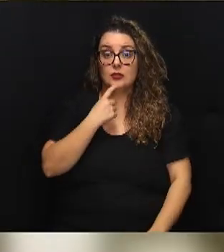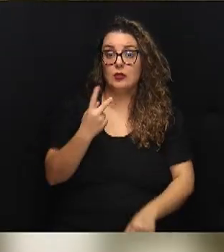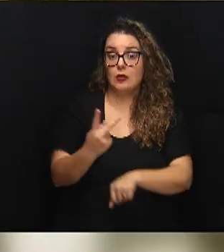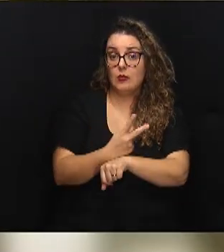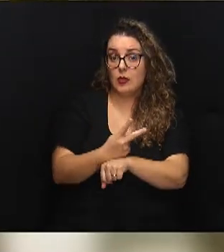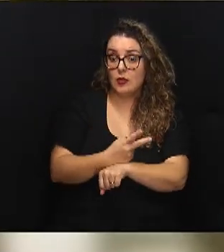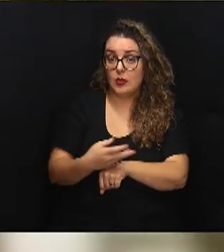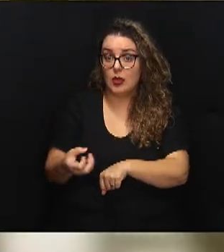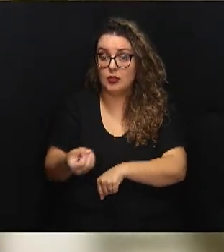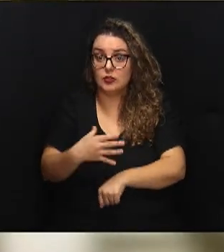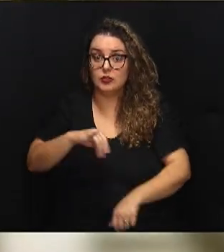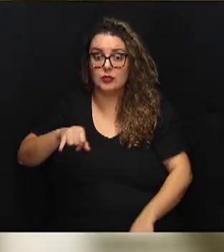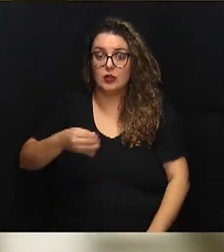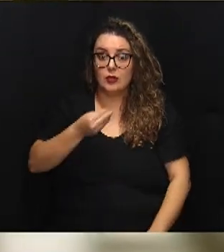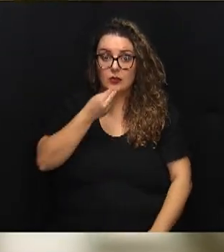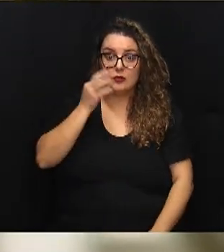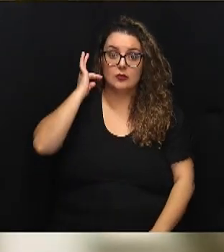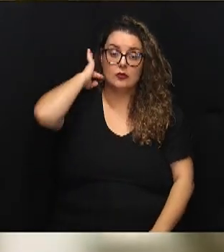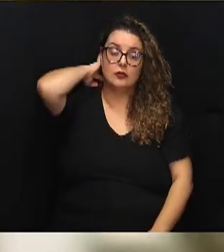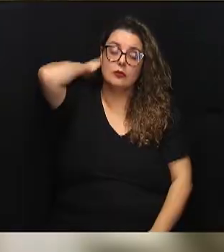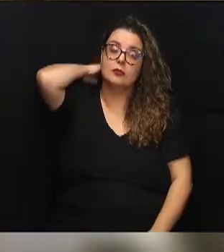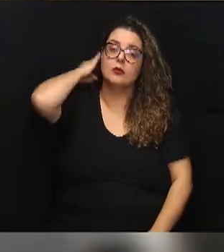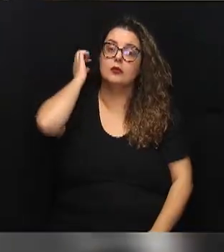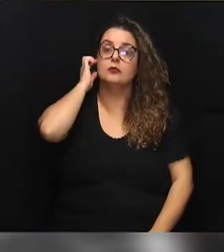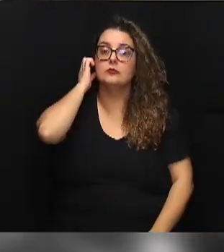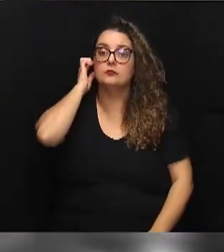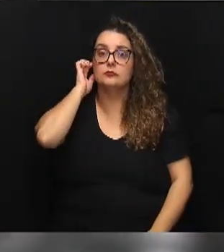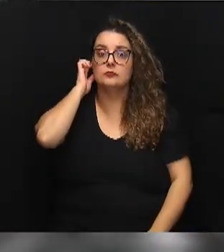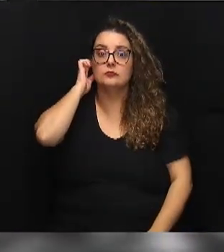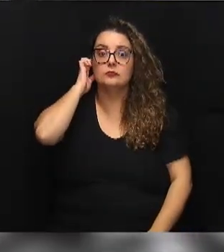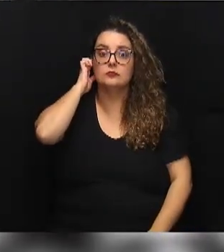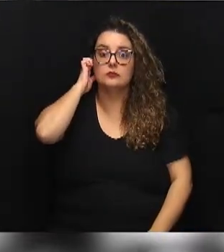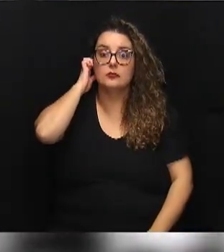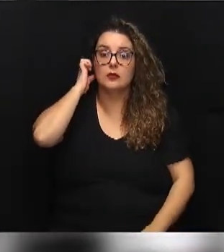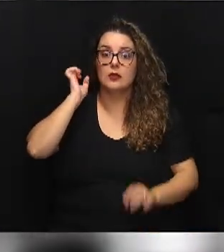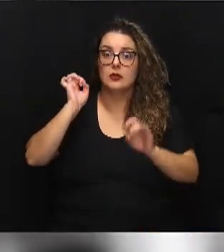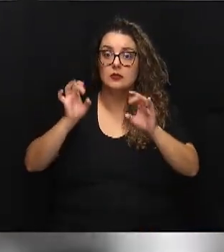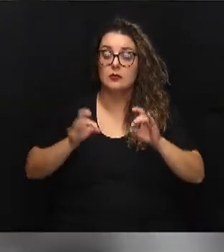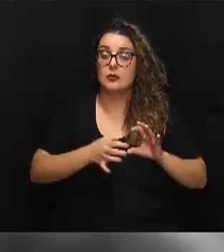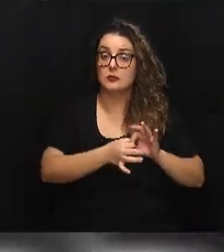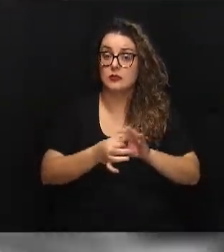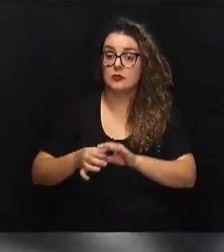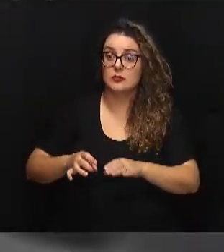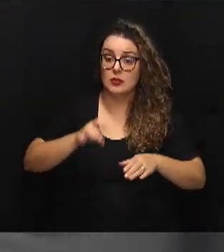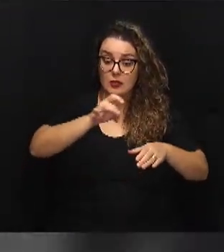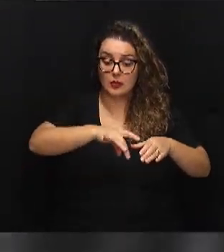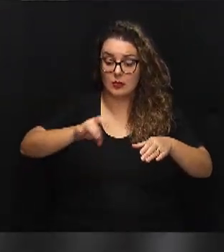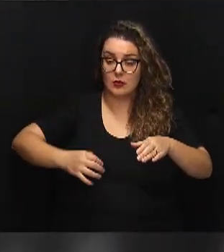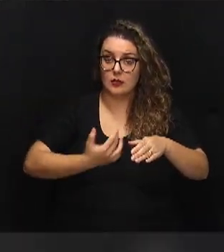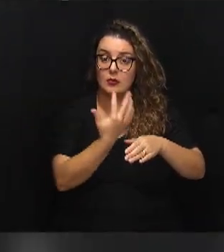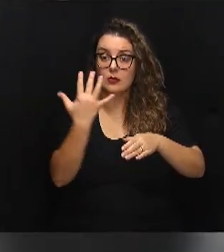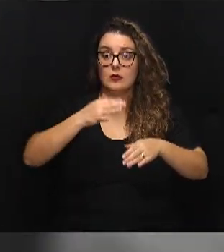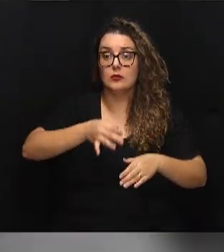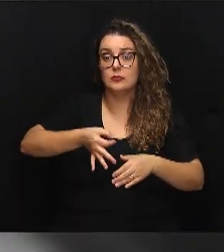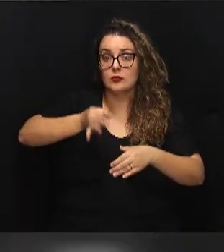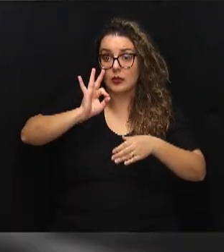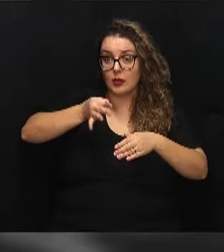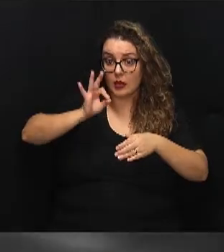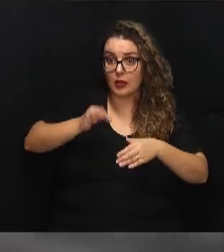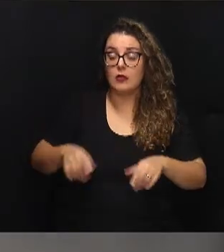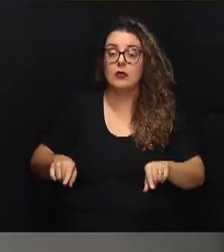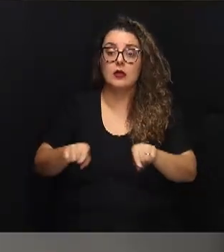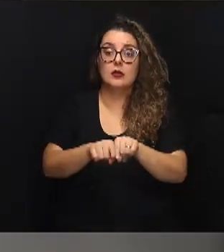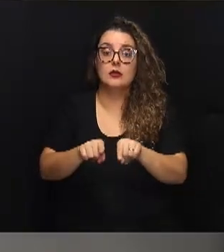de novas oportunidades, especialmente durante o ciclo do café e no período da